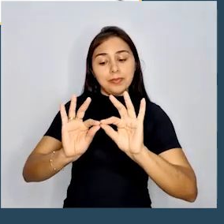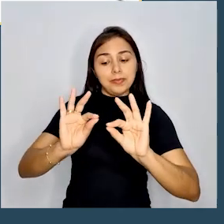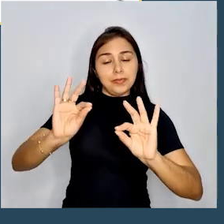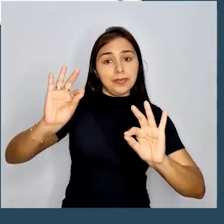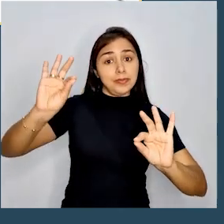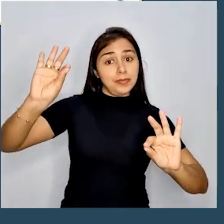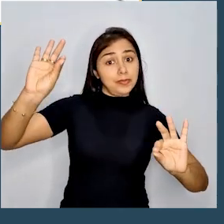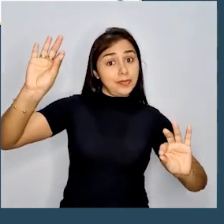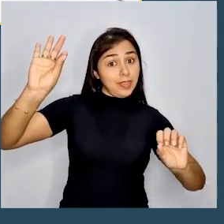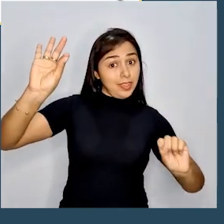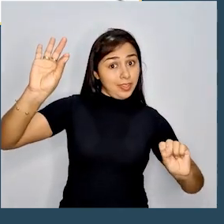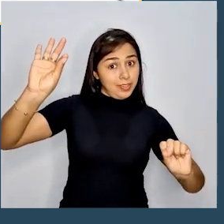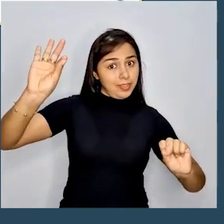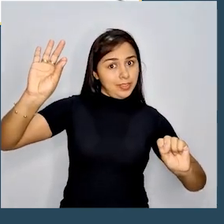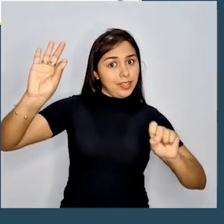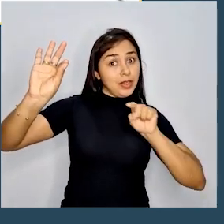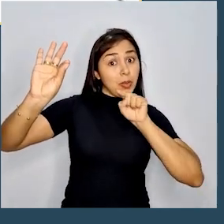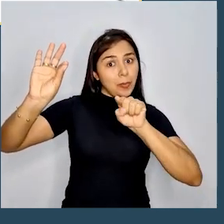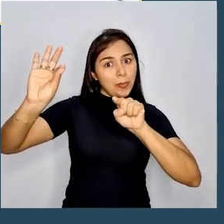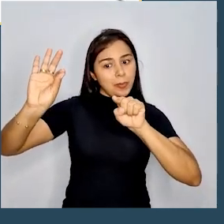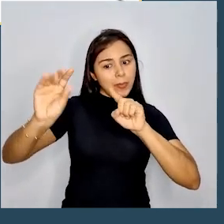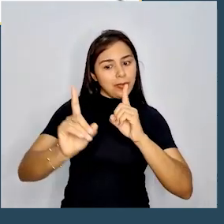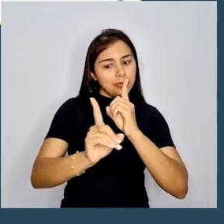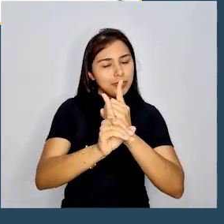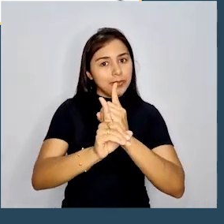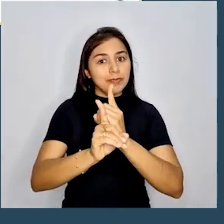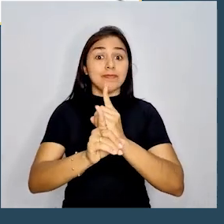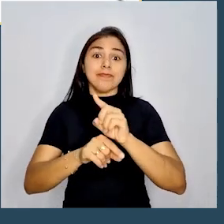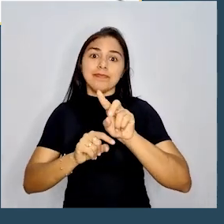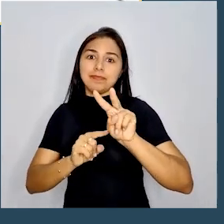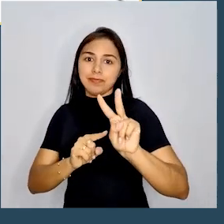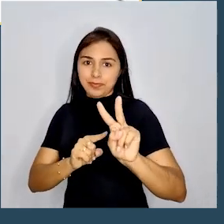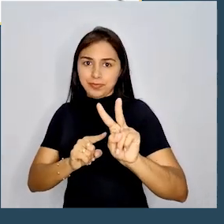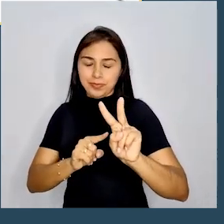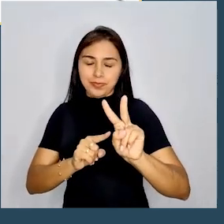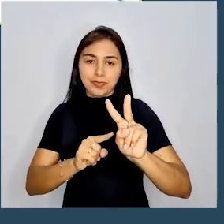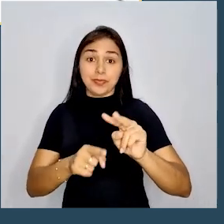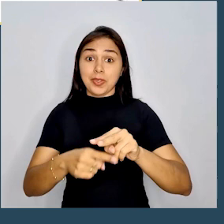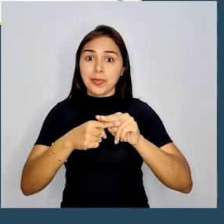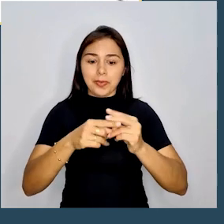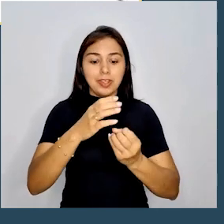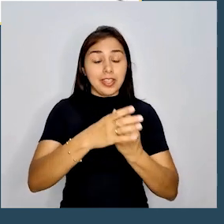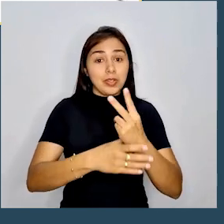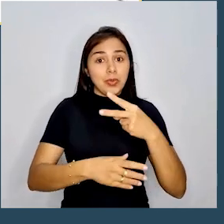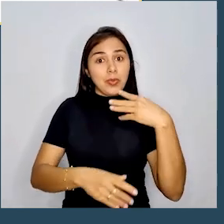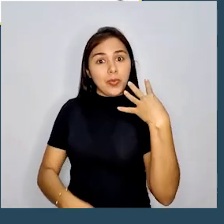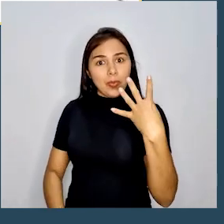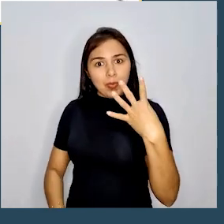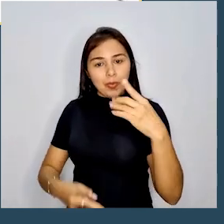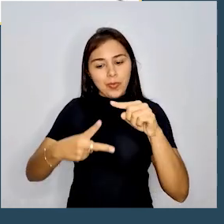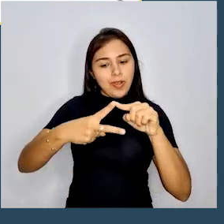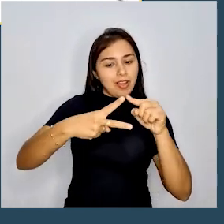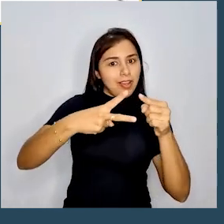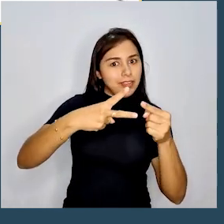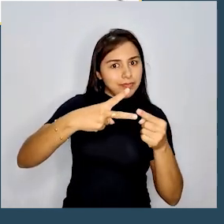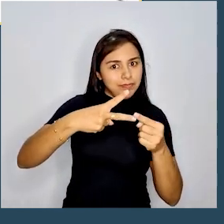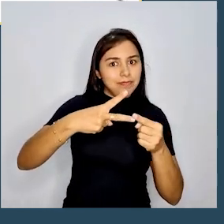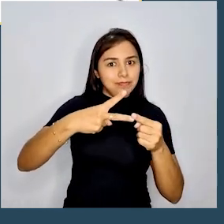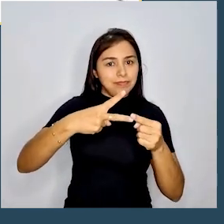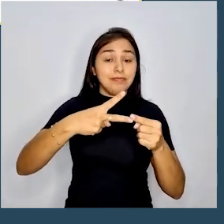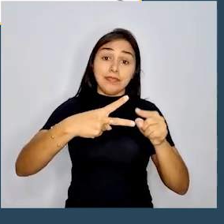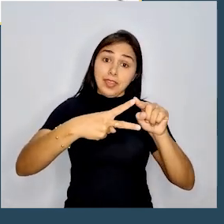se encontrando naquele pontinho. Cruzam em um ponto V, formando quatro ângulos de medidas. Aí estão os quatro